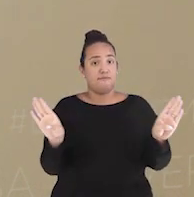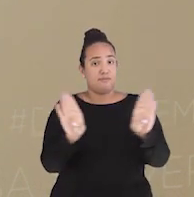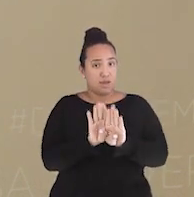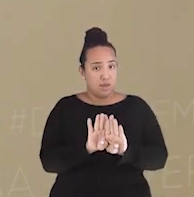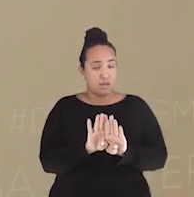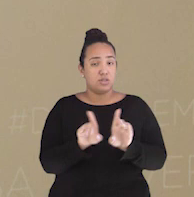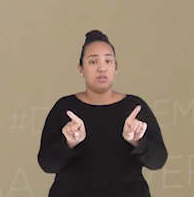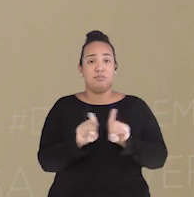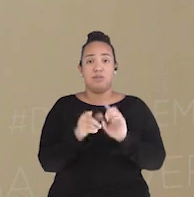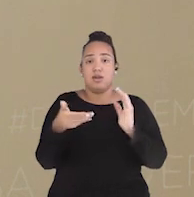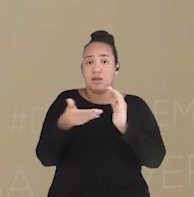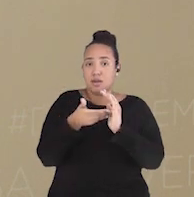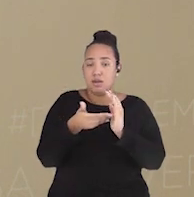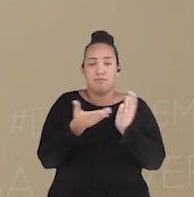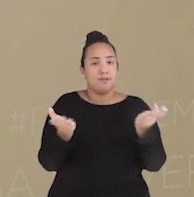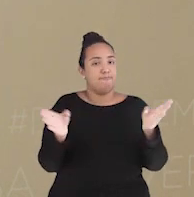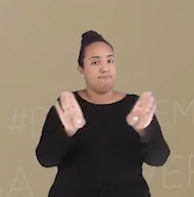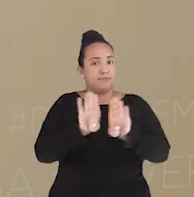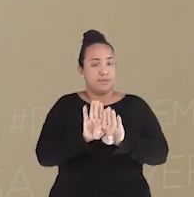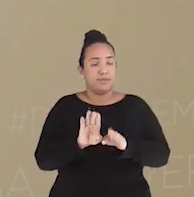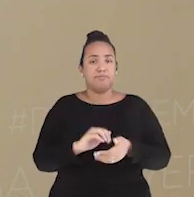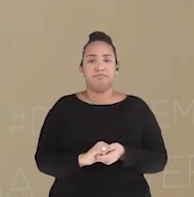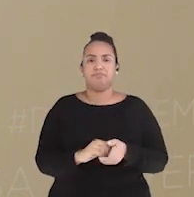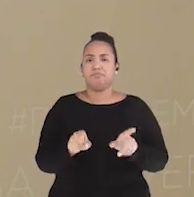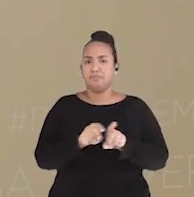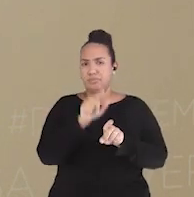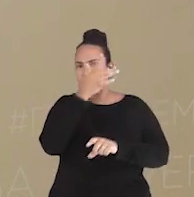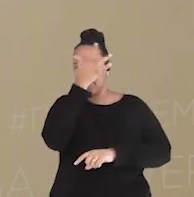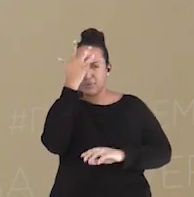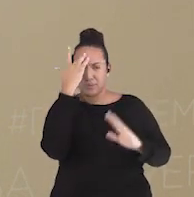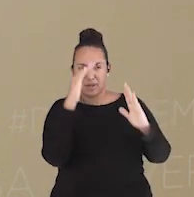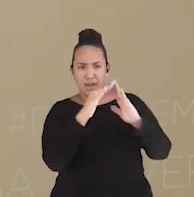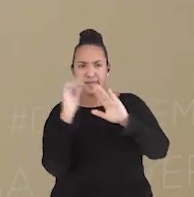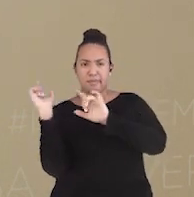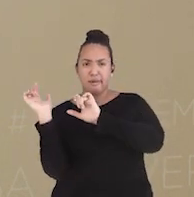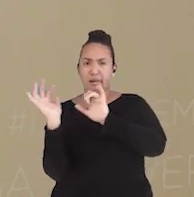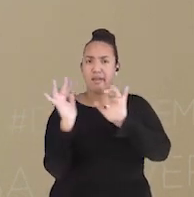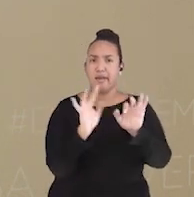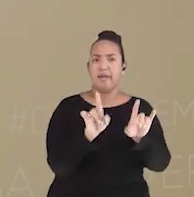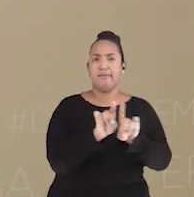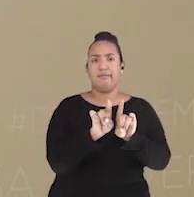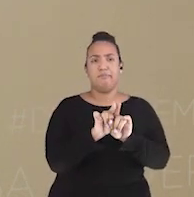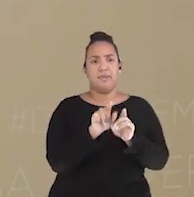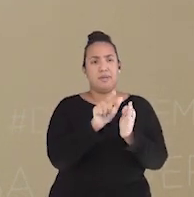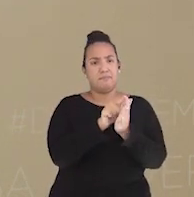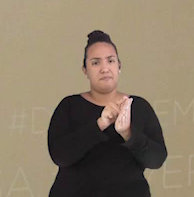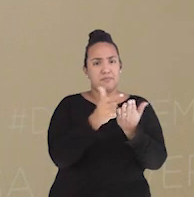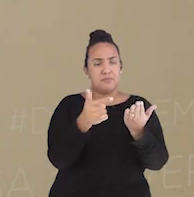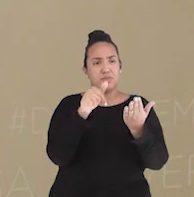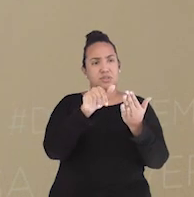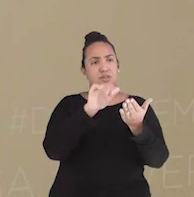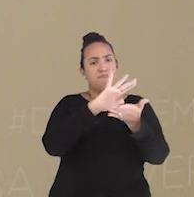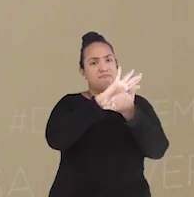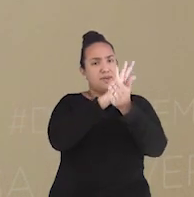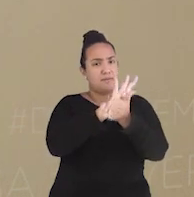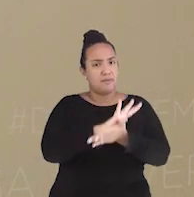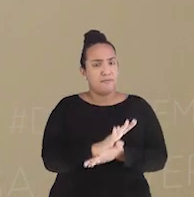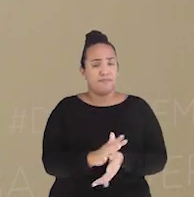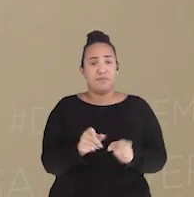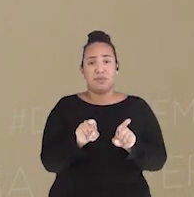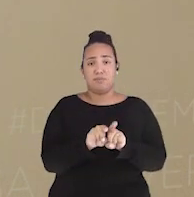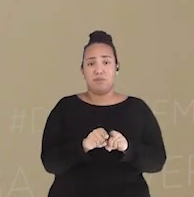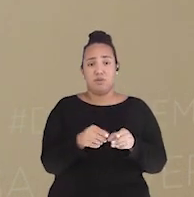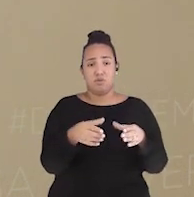municipais, ordenar a invasão de domicílios e a prisão de pessoas, censurar os meios de comunicação, extinguir os